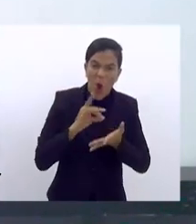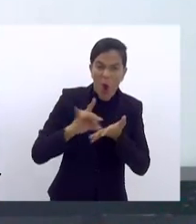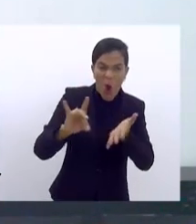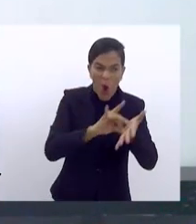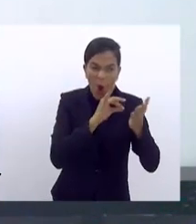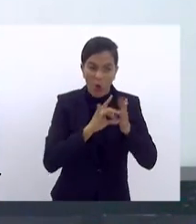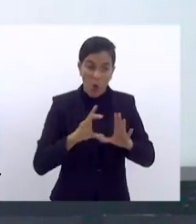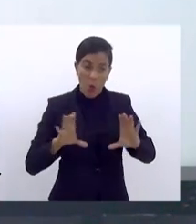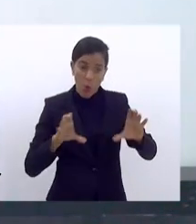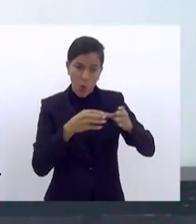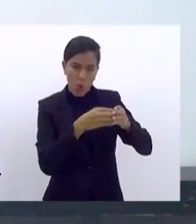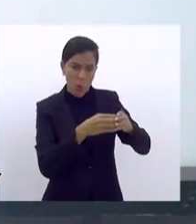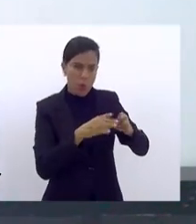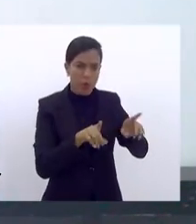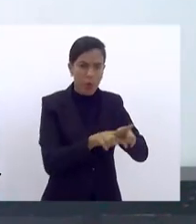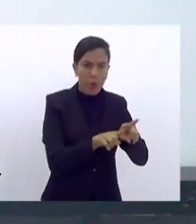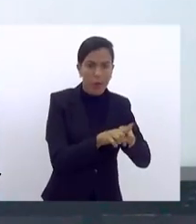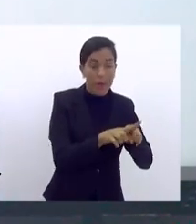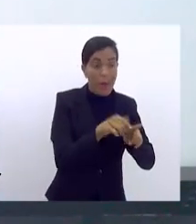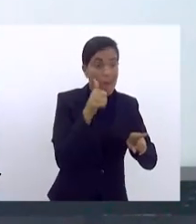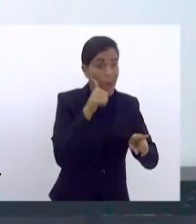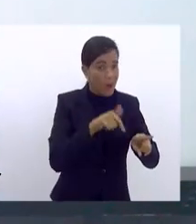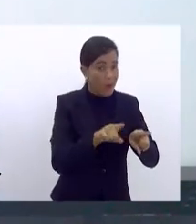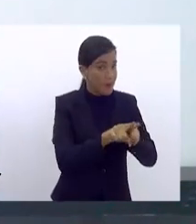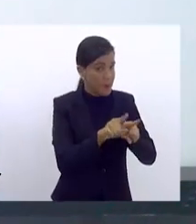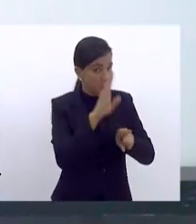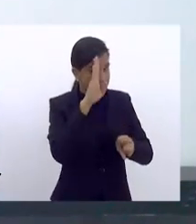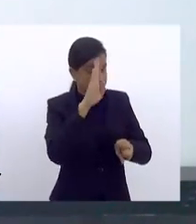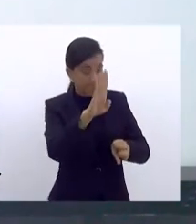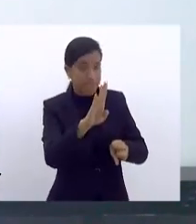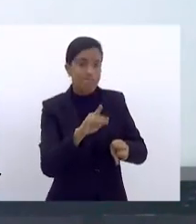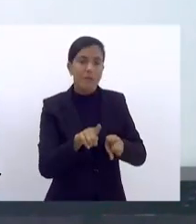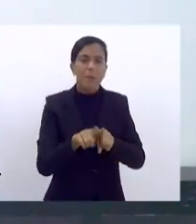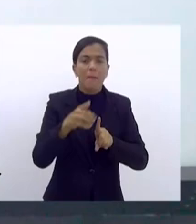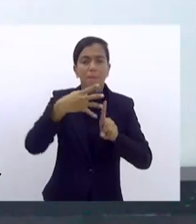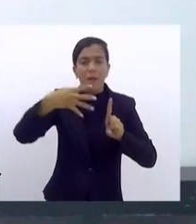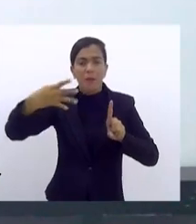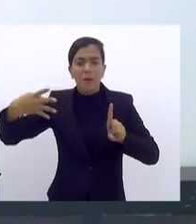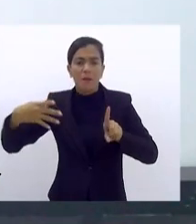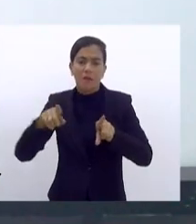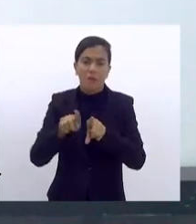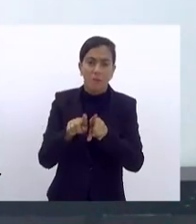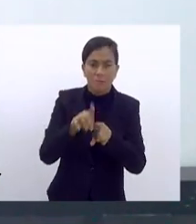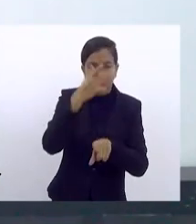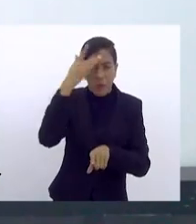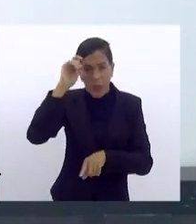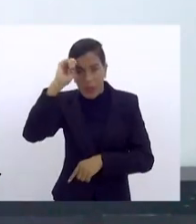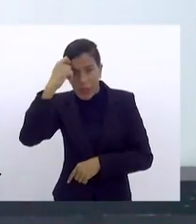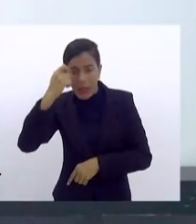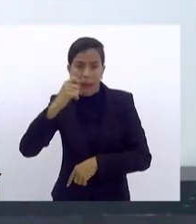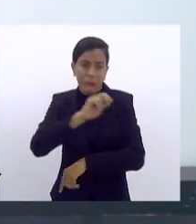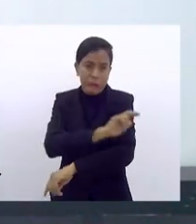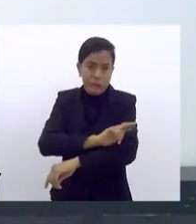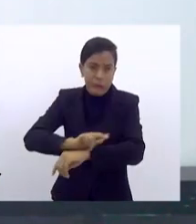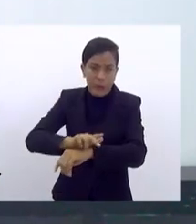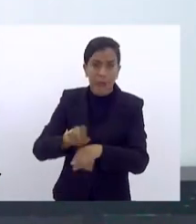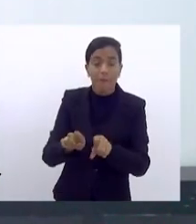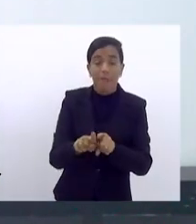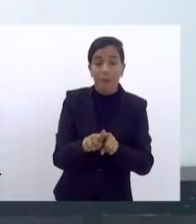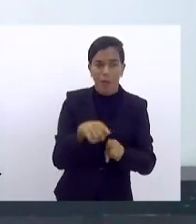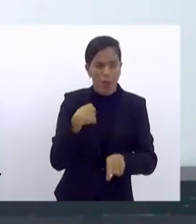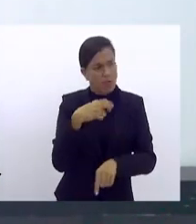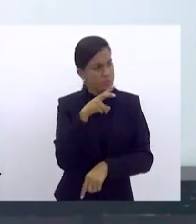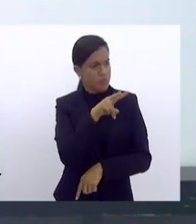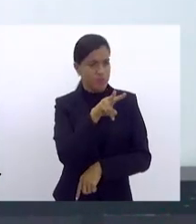grupos socialmente marginalizados como mulheres sobretudo pessoas LGBTQIA+, pessoas negras nós assistimos cada vez